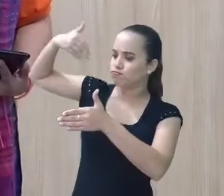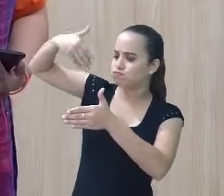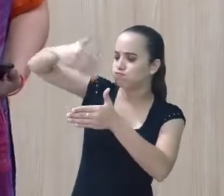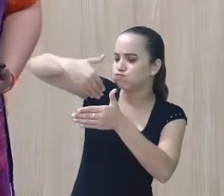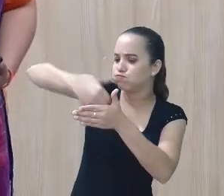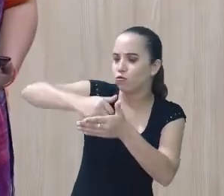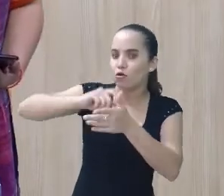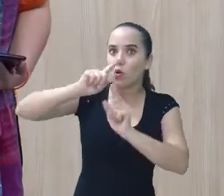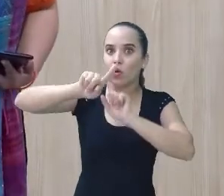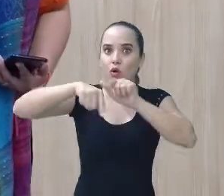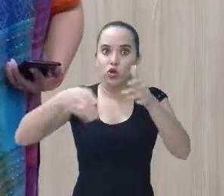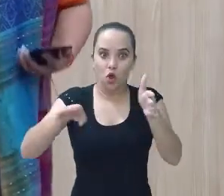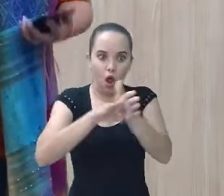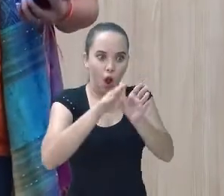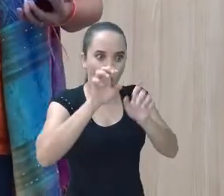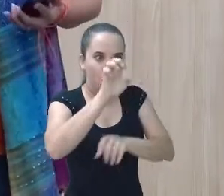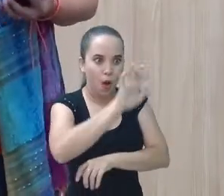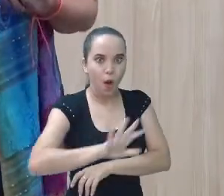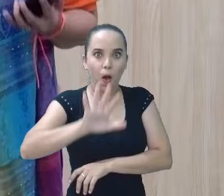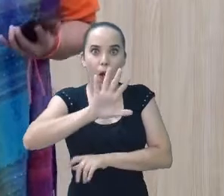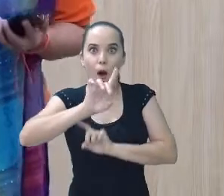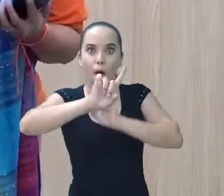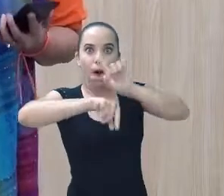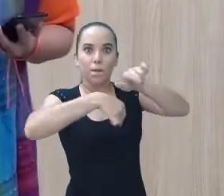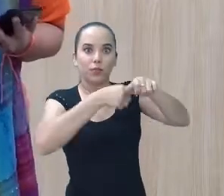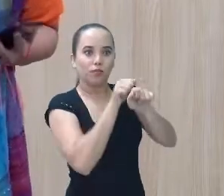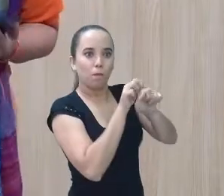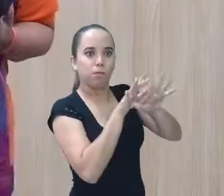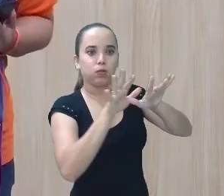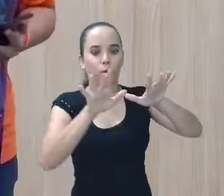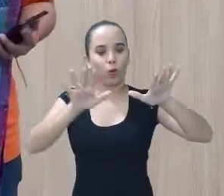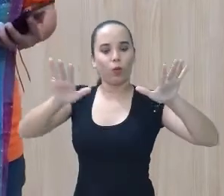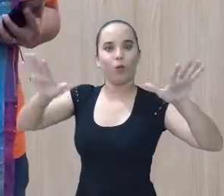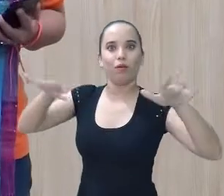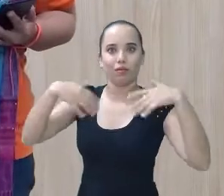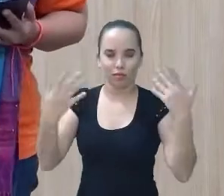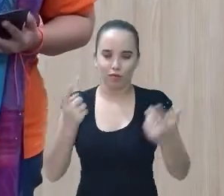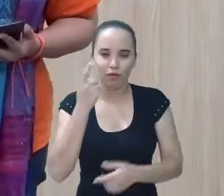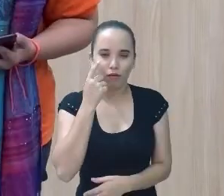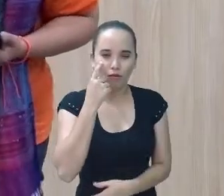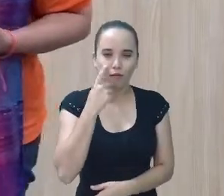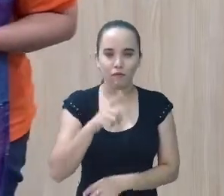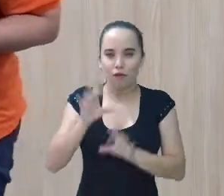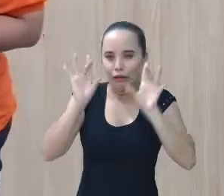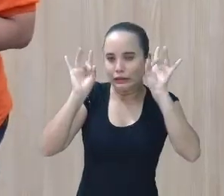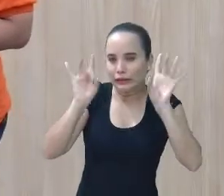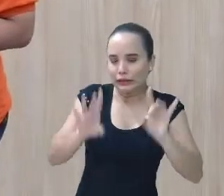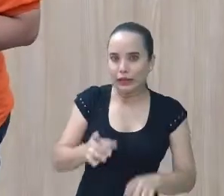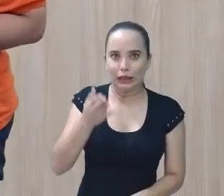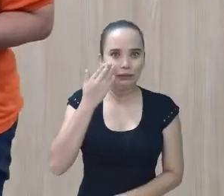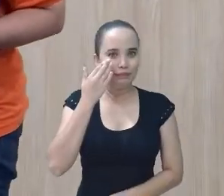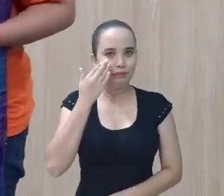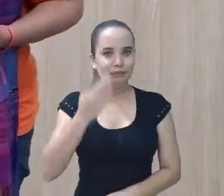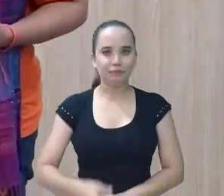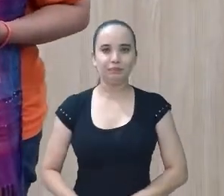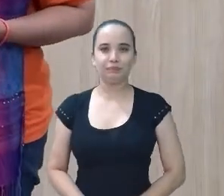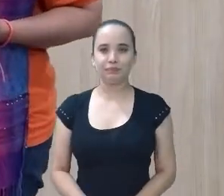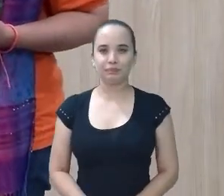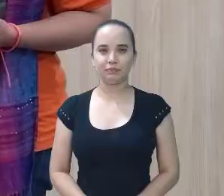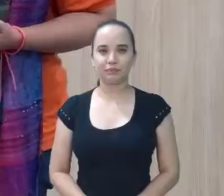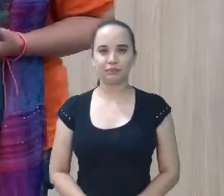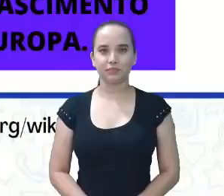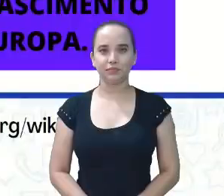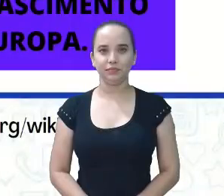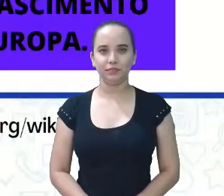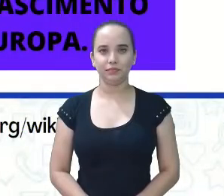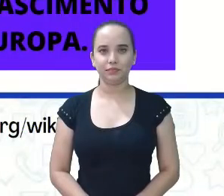espalhou. Vamos dar uma olhada nisso aí, nesse negócio mais de pertinho? Vamos começar.